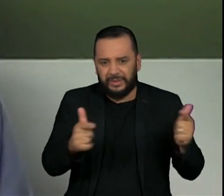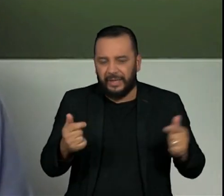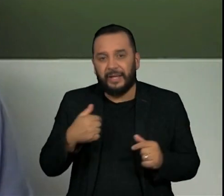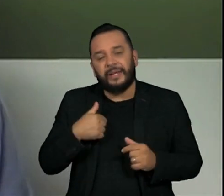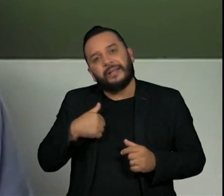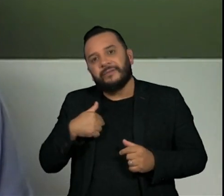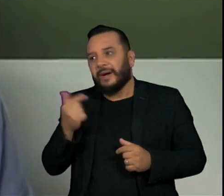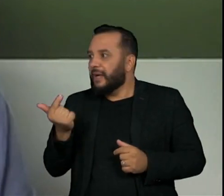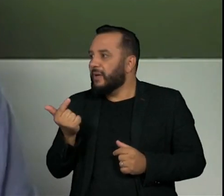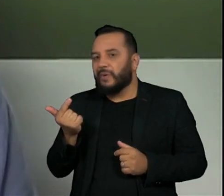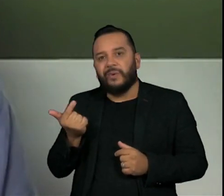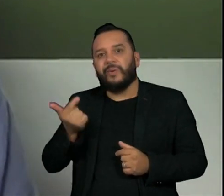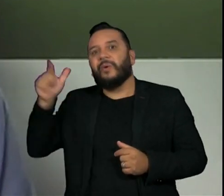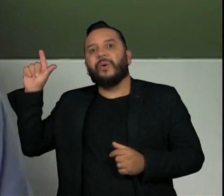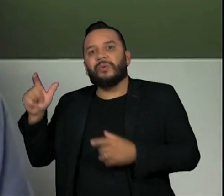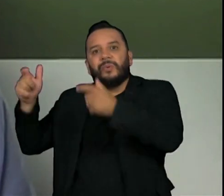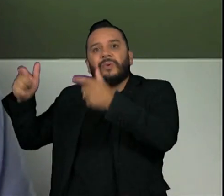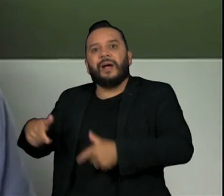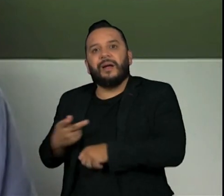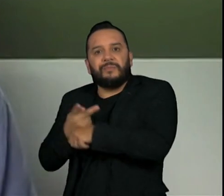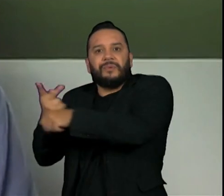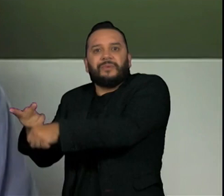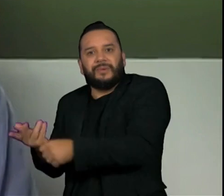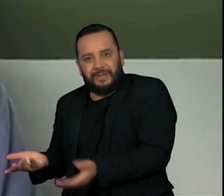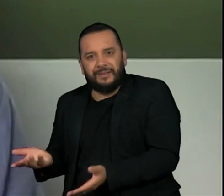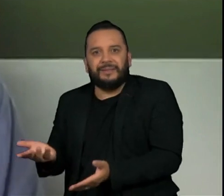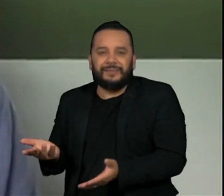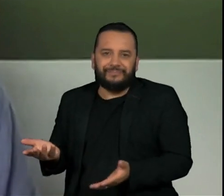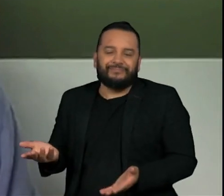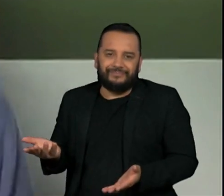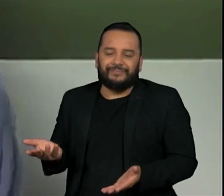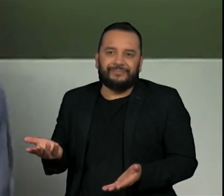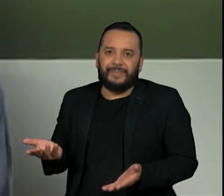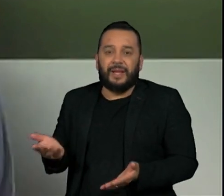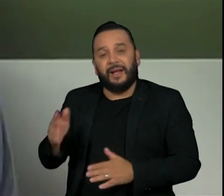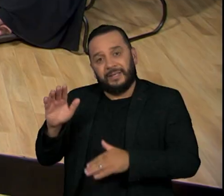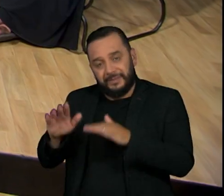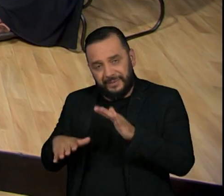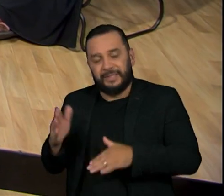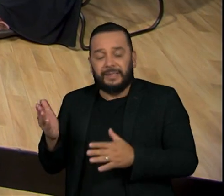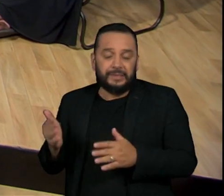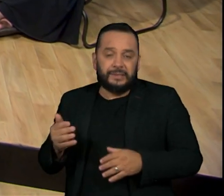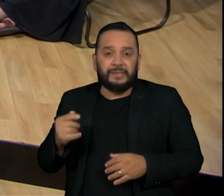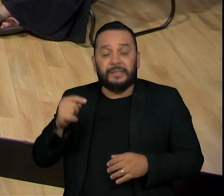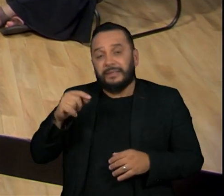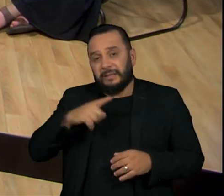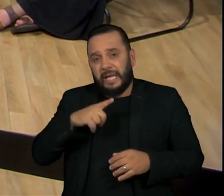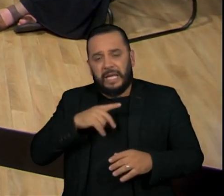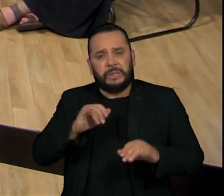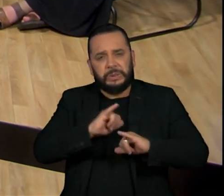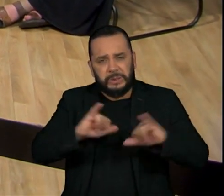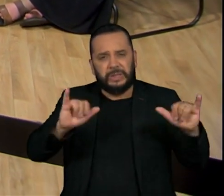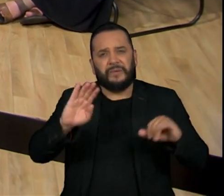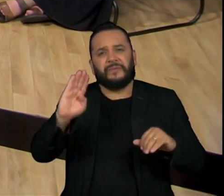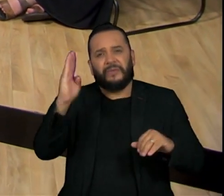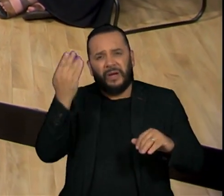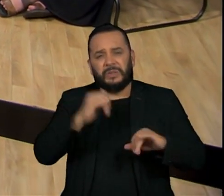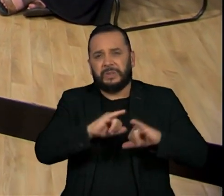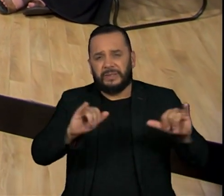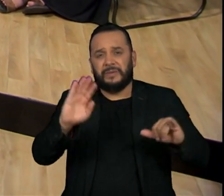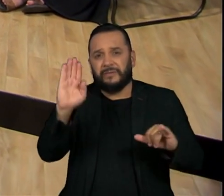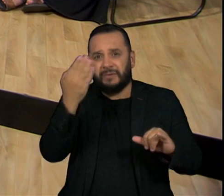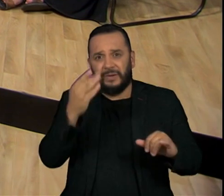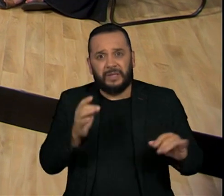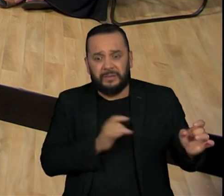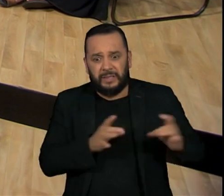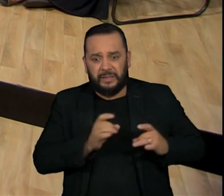medo é compreensível. E isso muitas vezes desencadeia nesses boatos que correm soltos e aumentam o pânico, como